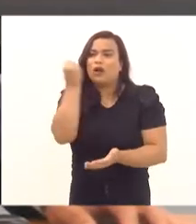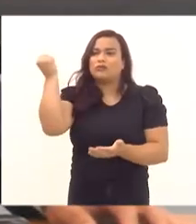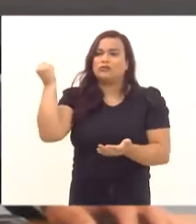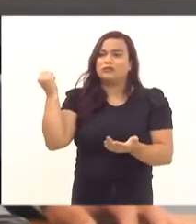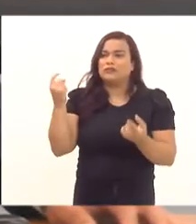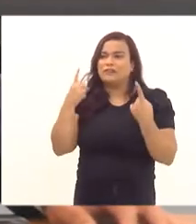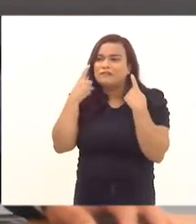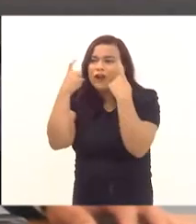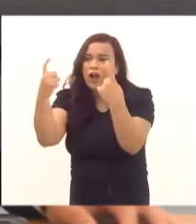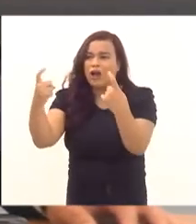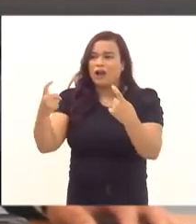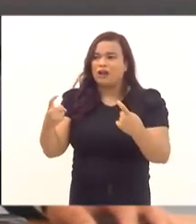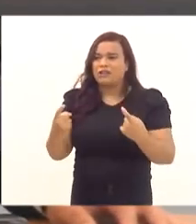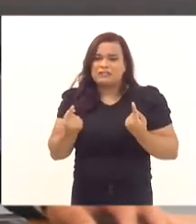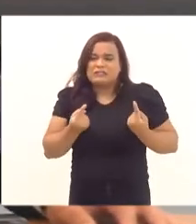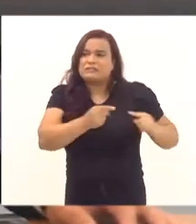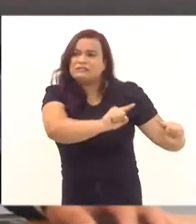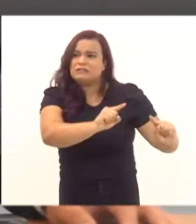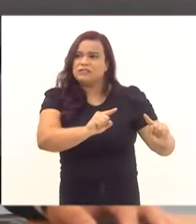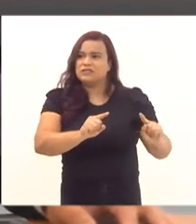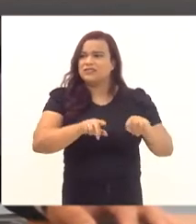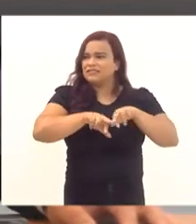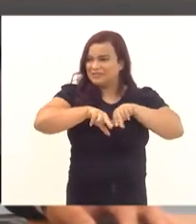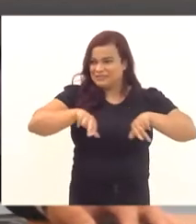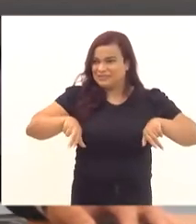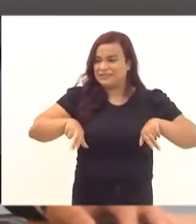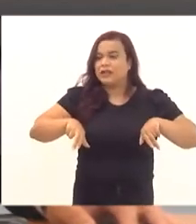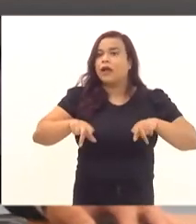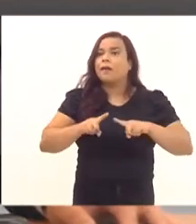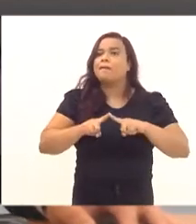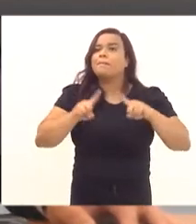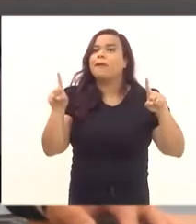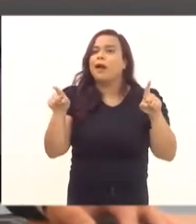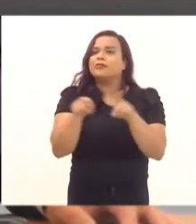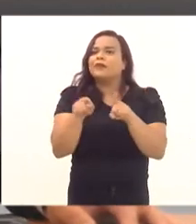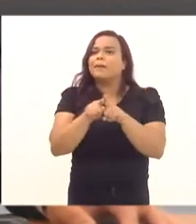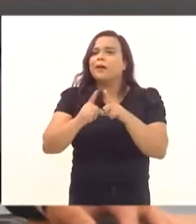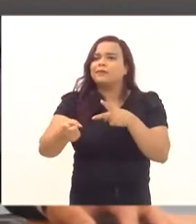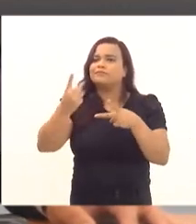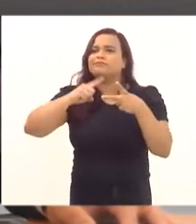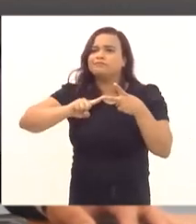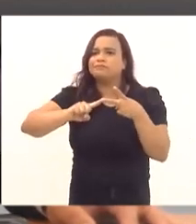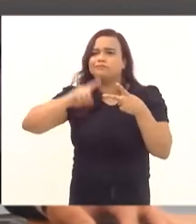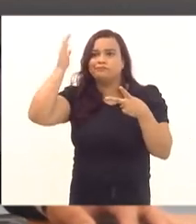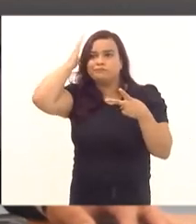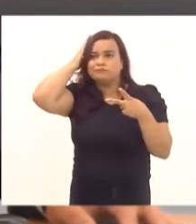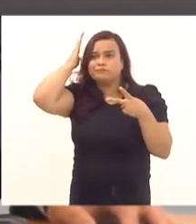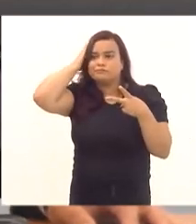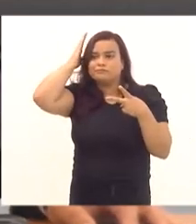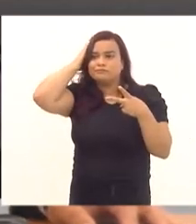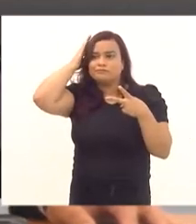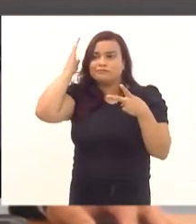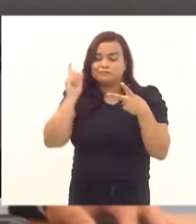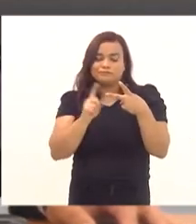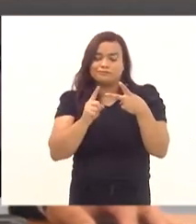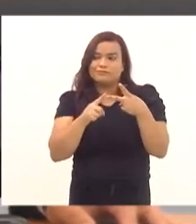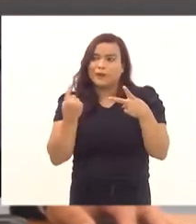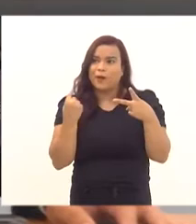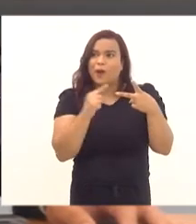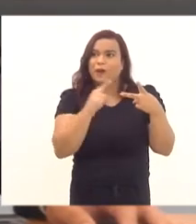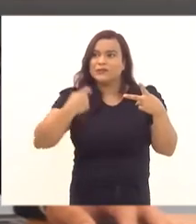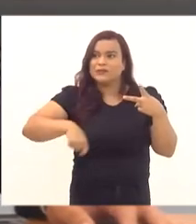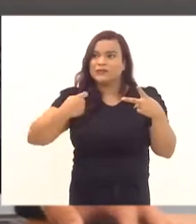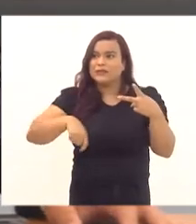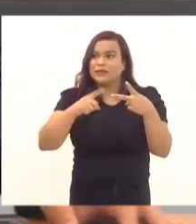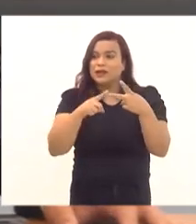intolerância e obscurantismo né mas ao mesmo tempo precisamos derrotar a Mônica a cabeça é